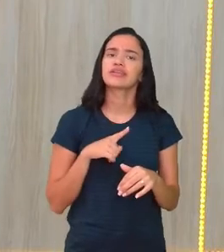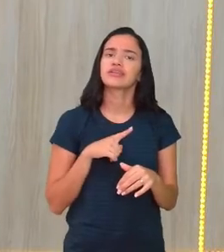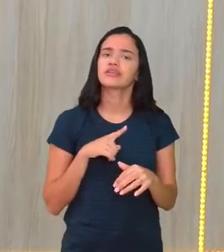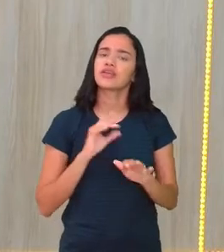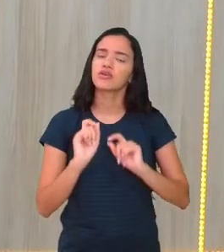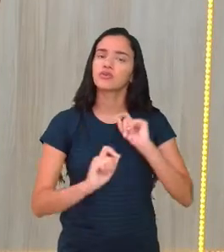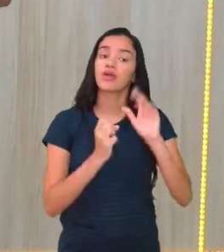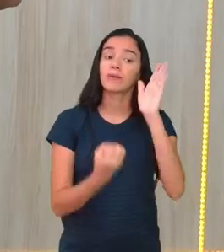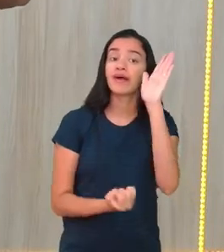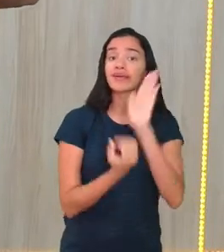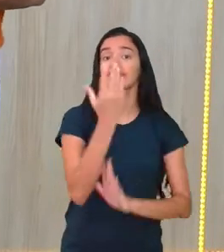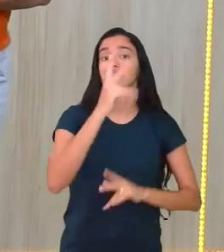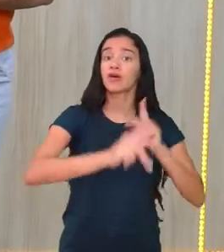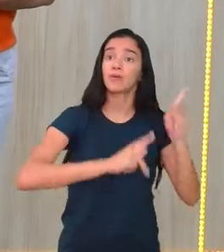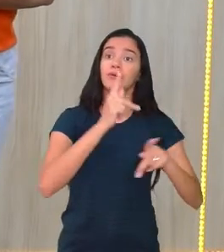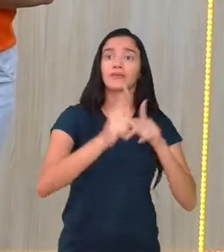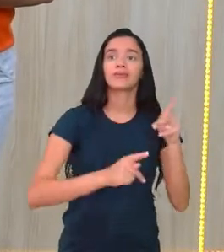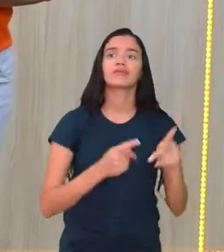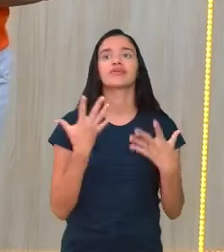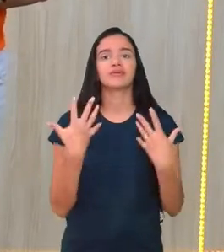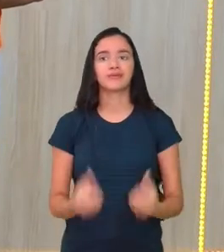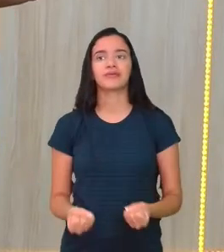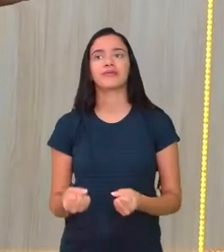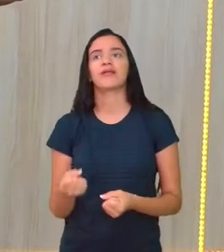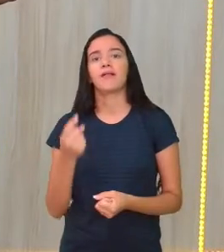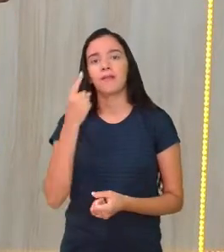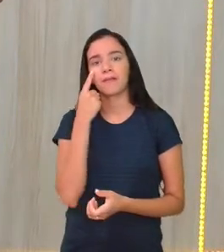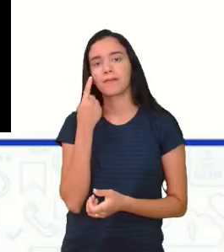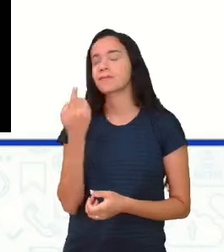raiz popular. Vamos ver um pouquinho?